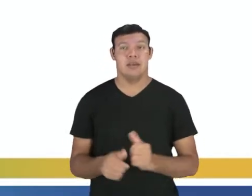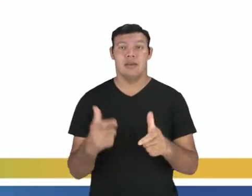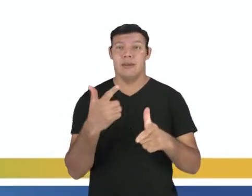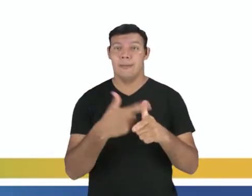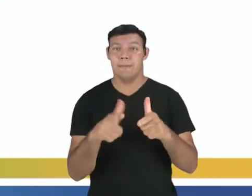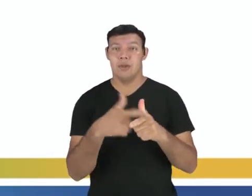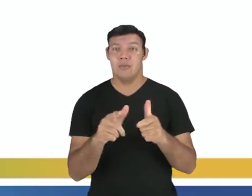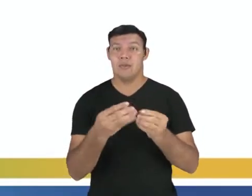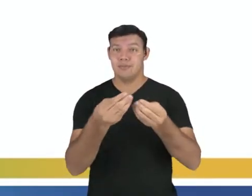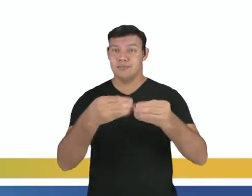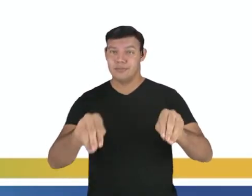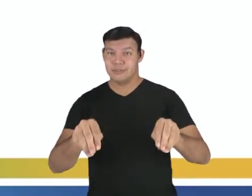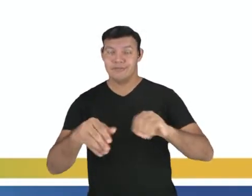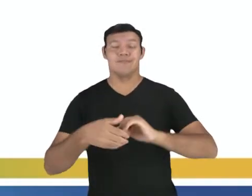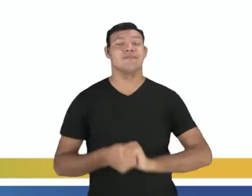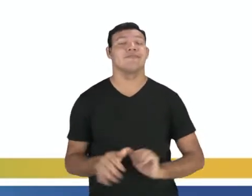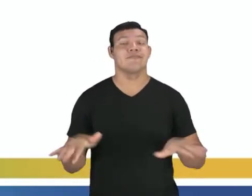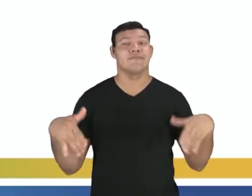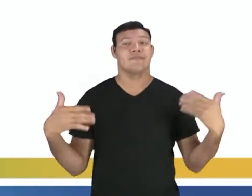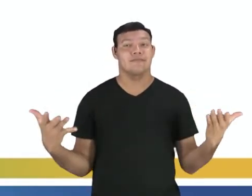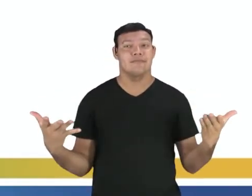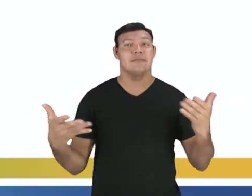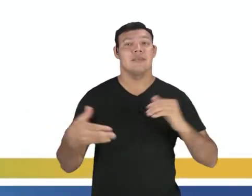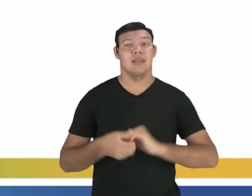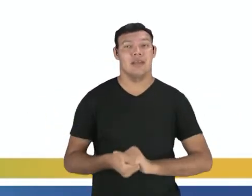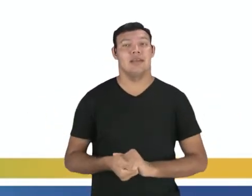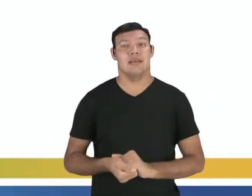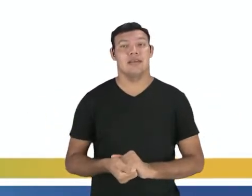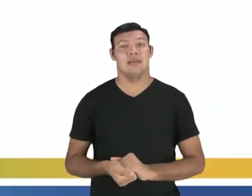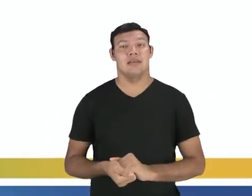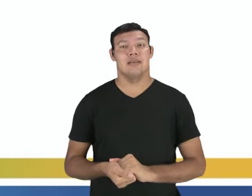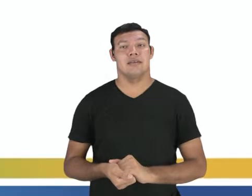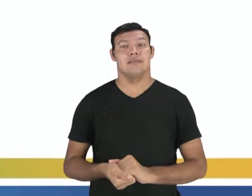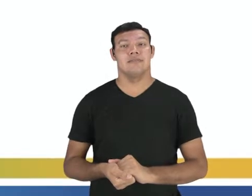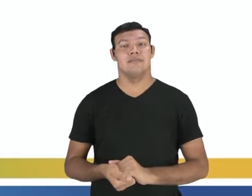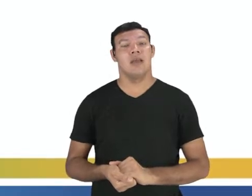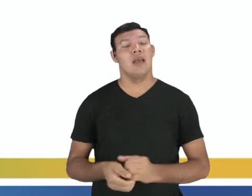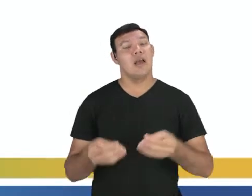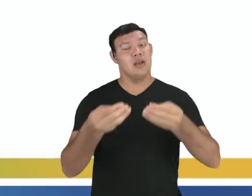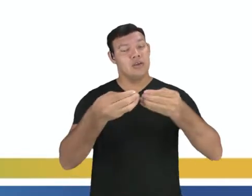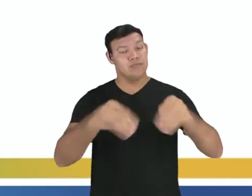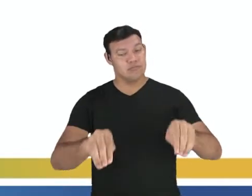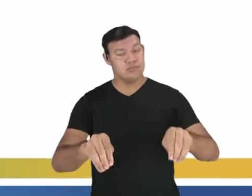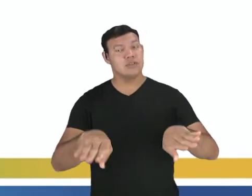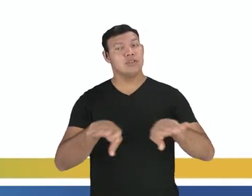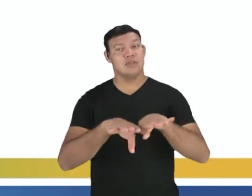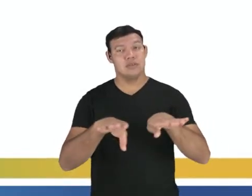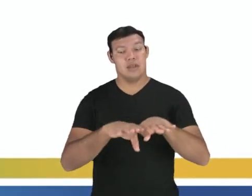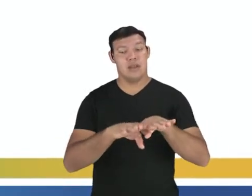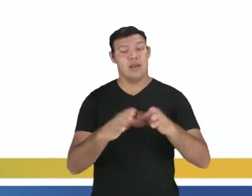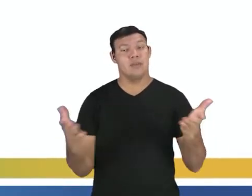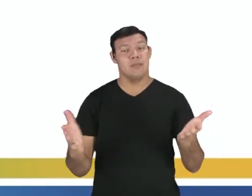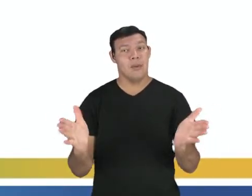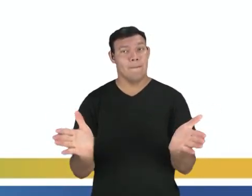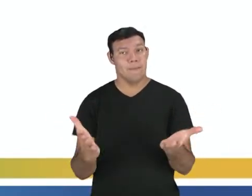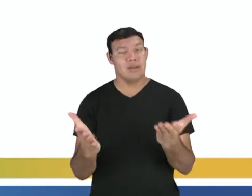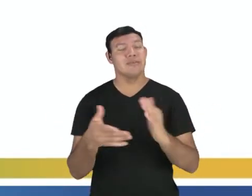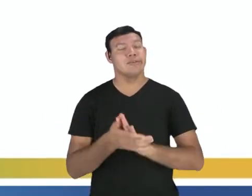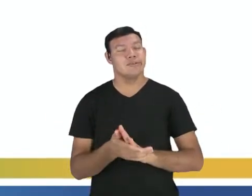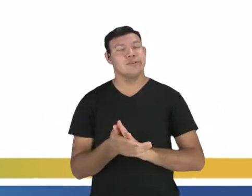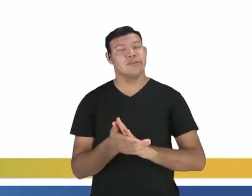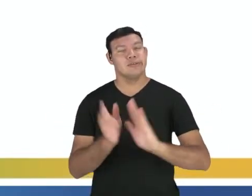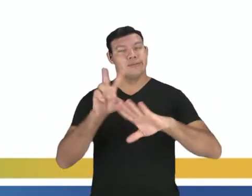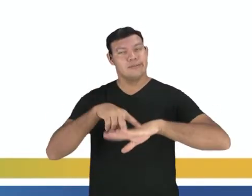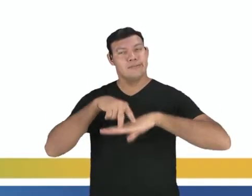seja, para comprovar sua posição, você vai apresentar as causas e os motivos que o levaram a atacar ou